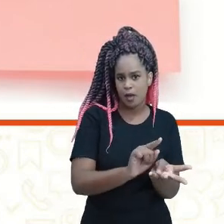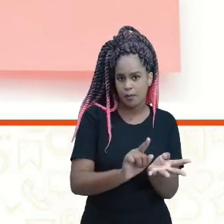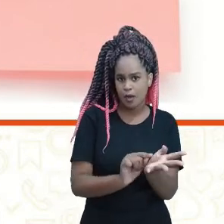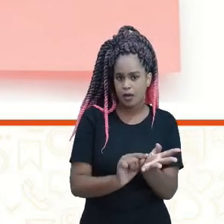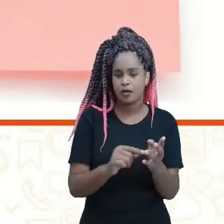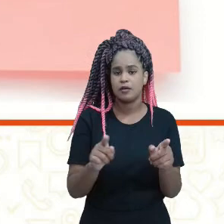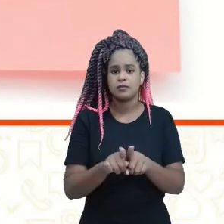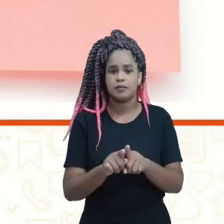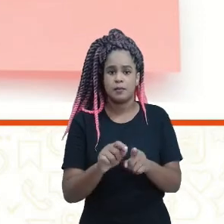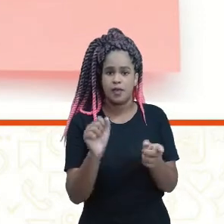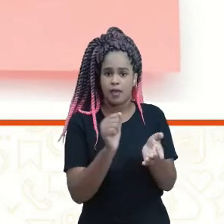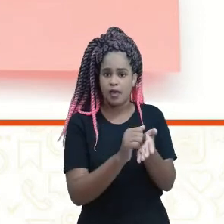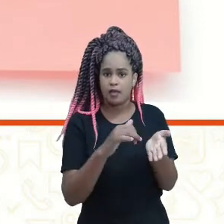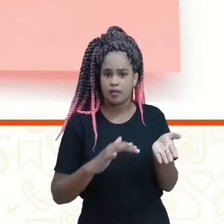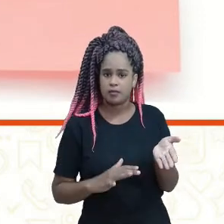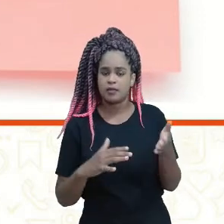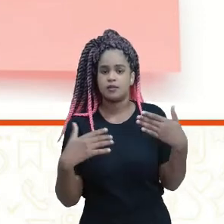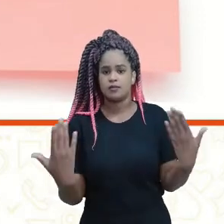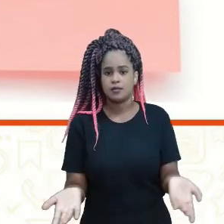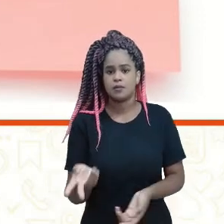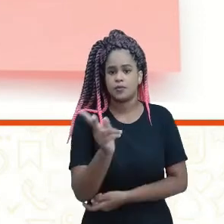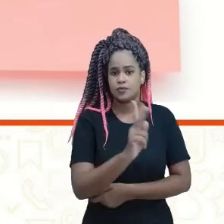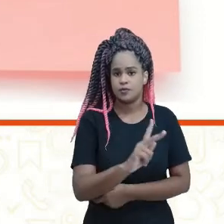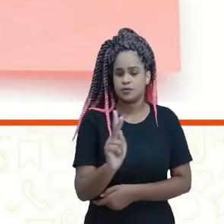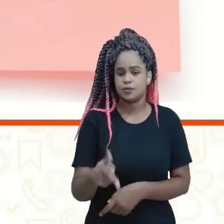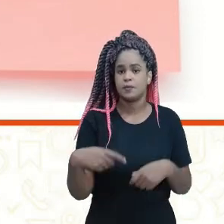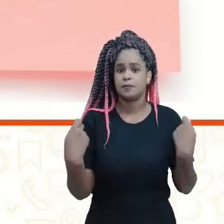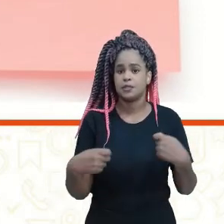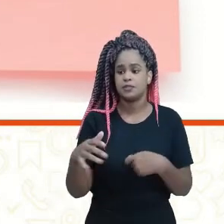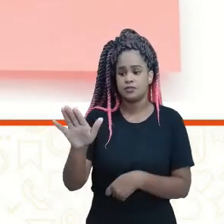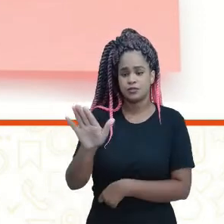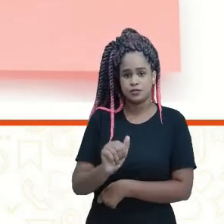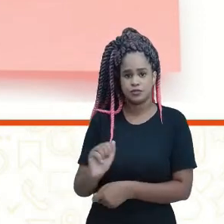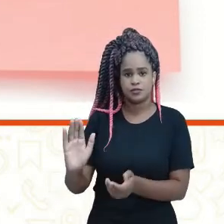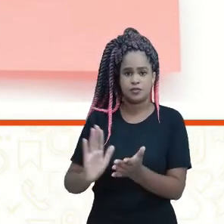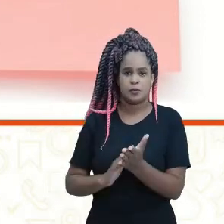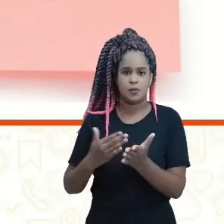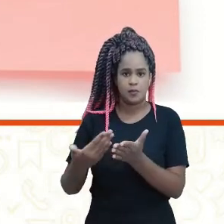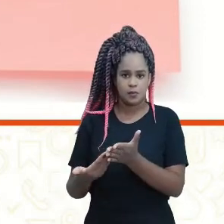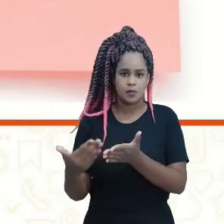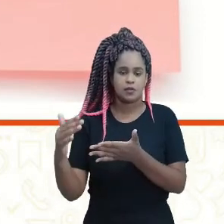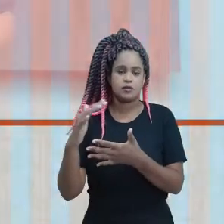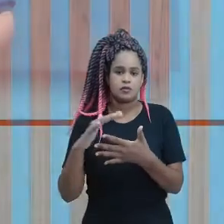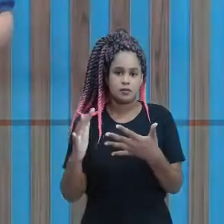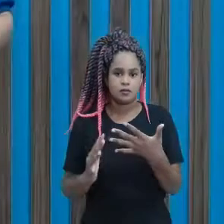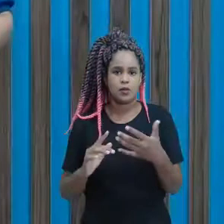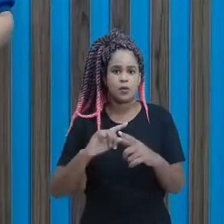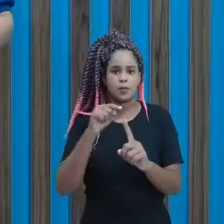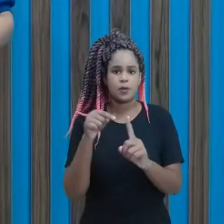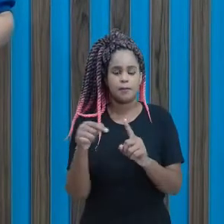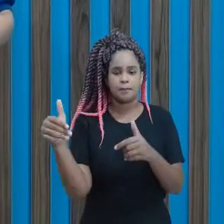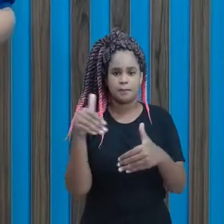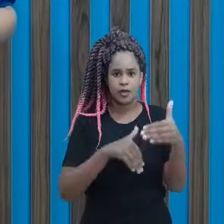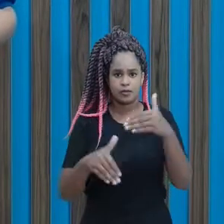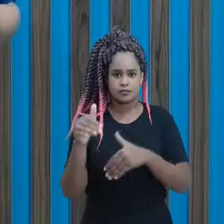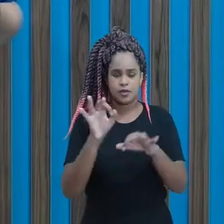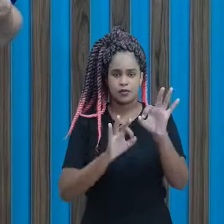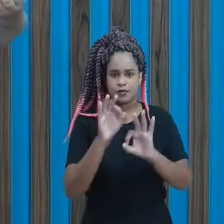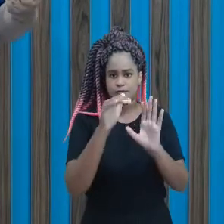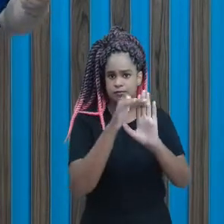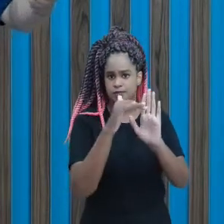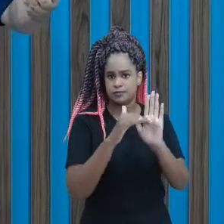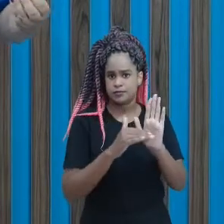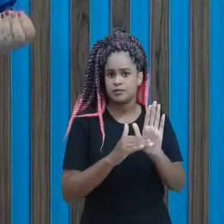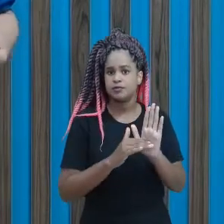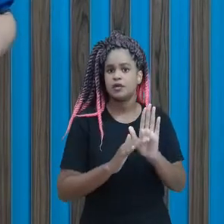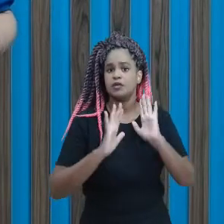nessa atividade, o professor ele tem que chamar esse intérprete para participar de tudo isso, desde o momento